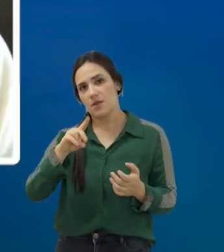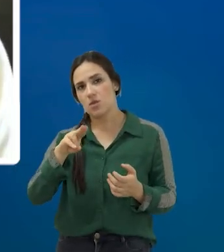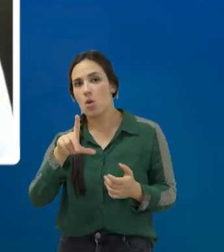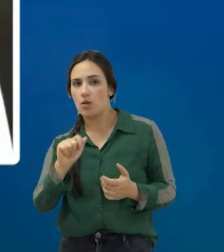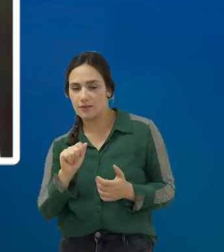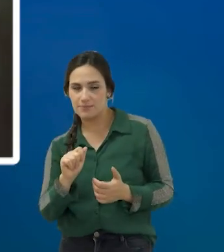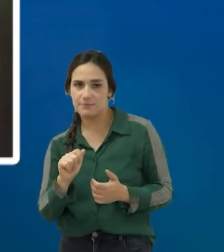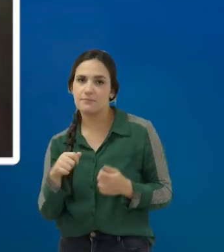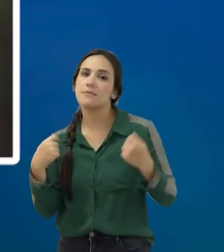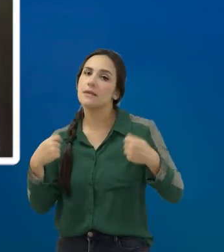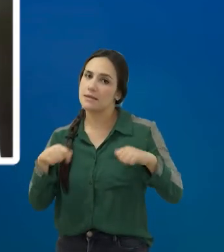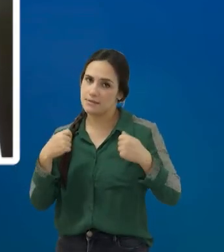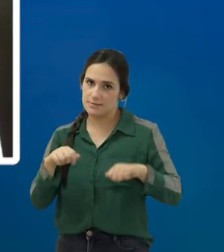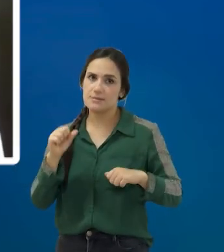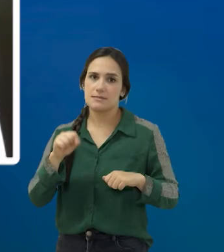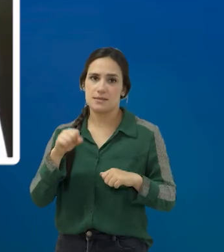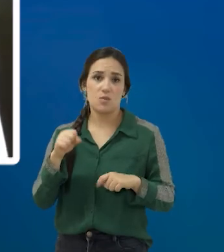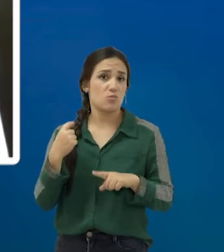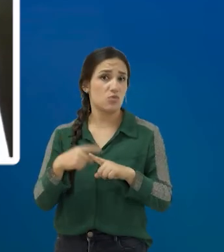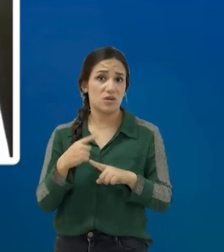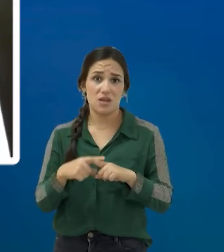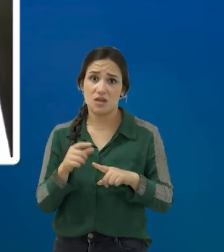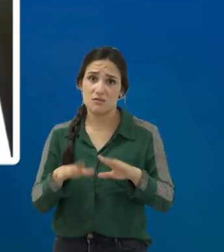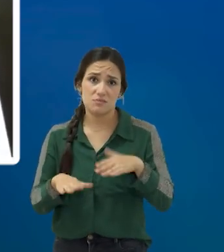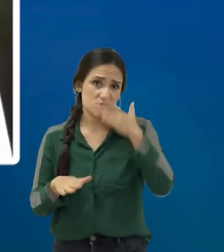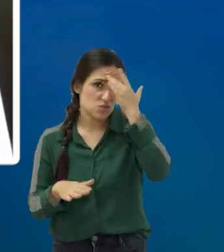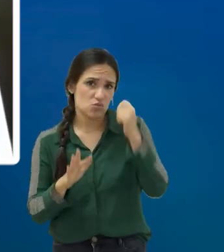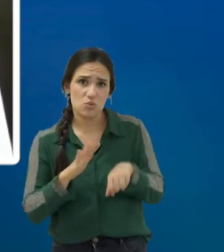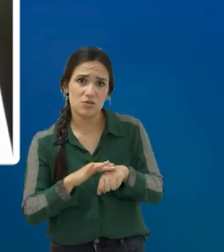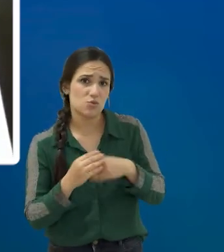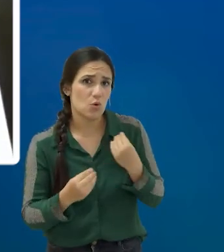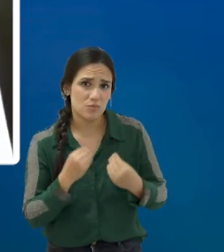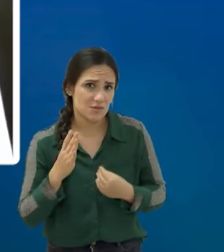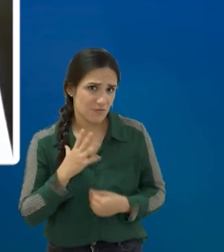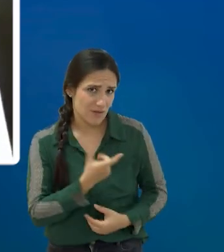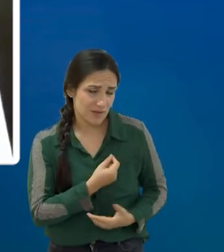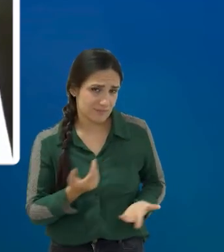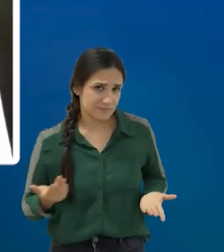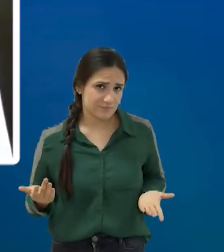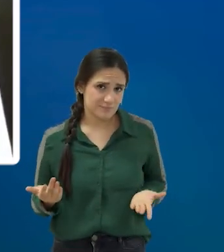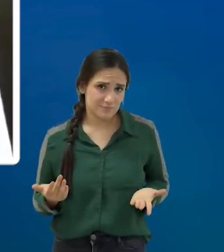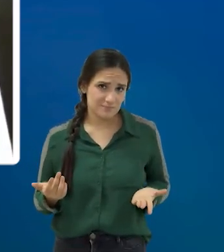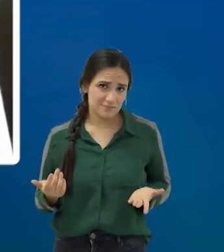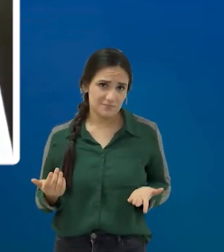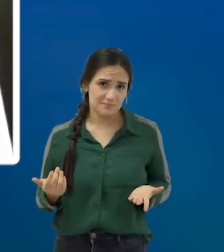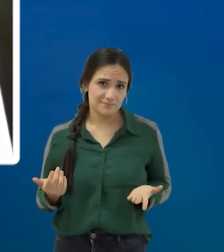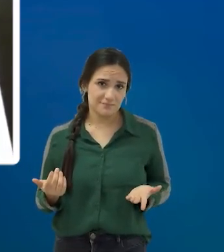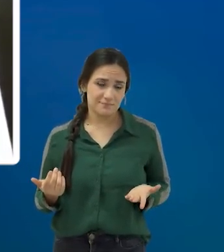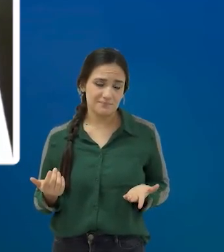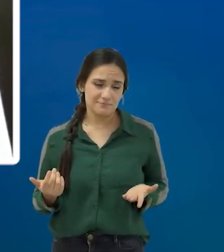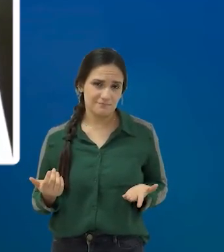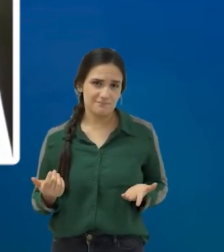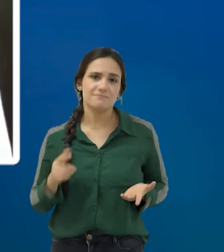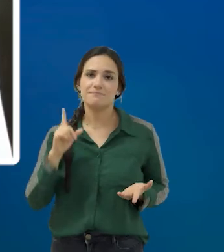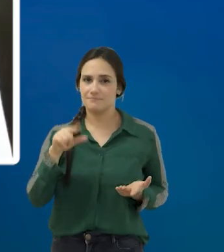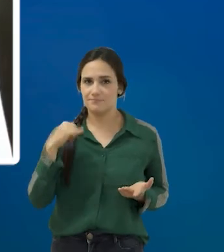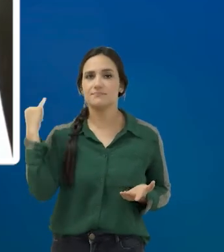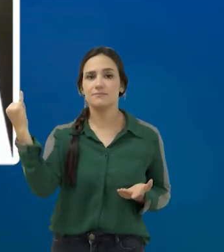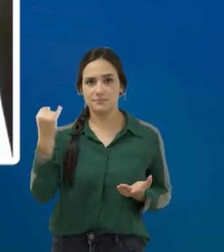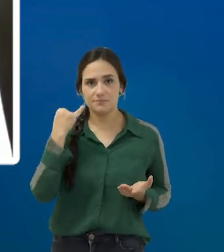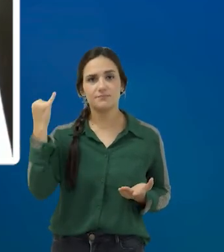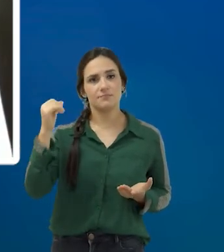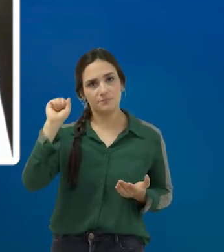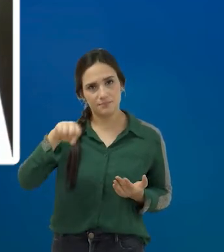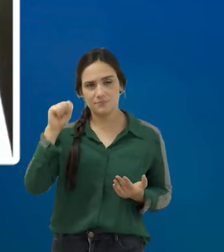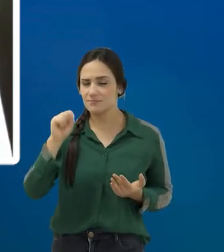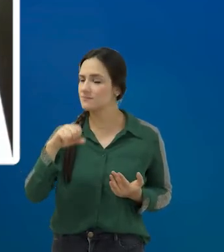dos pacientes que precisam do transplante como forma de tratamento das doenças que eles têm. Então, assim,